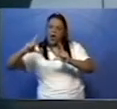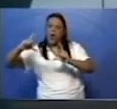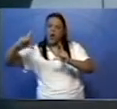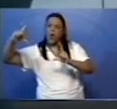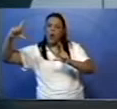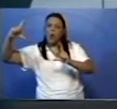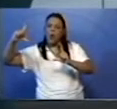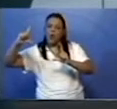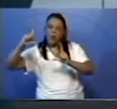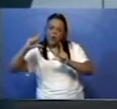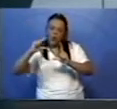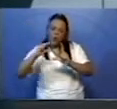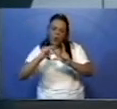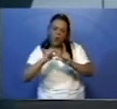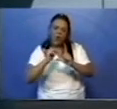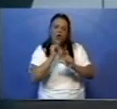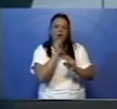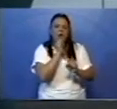assim.